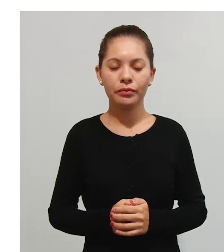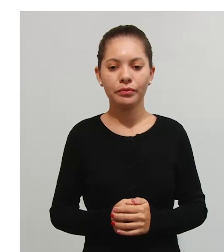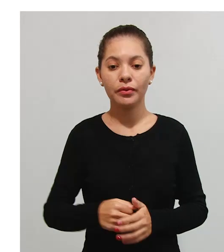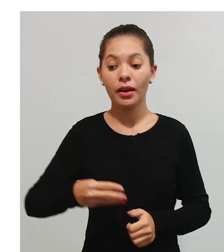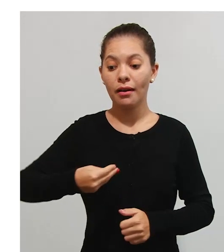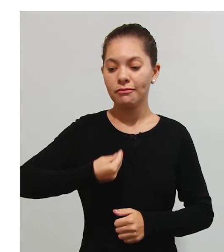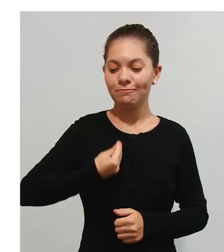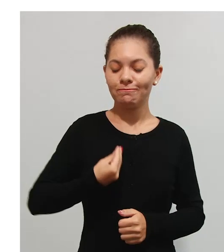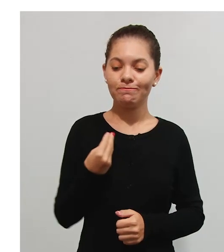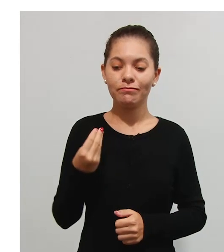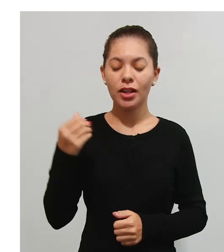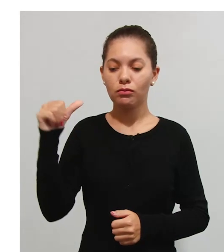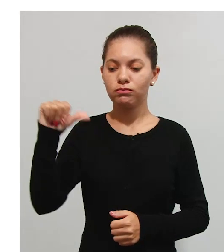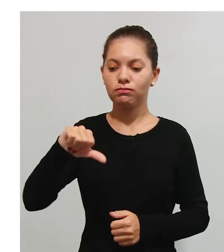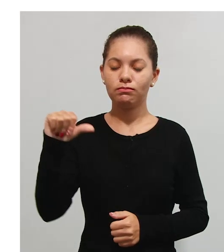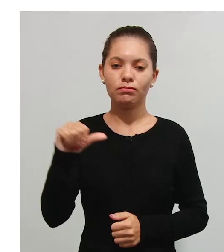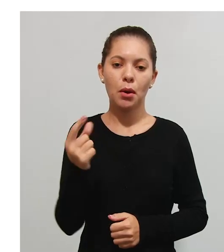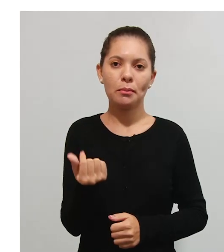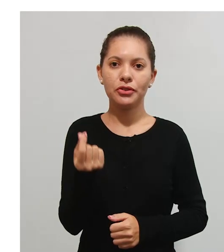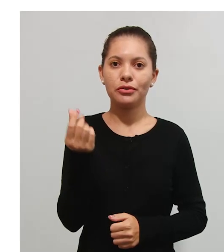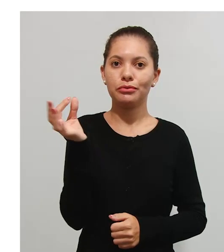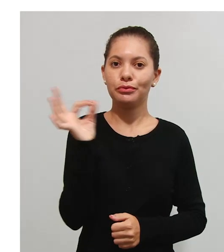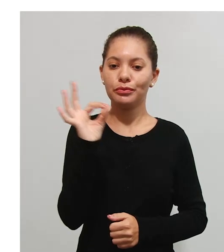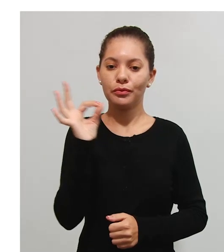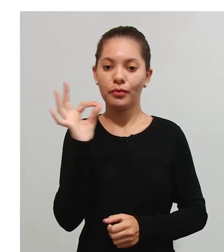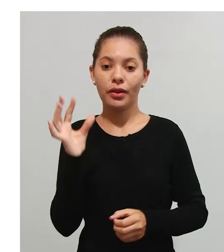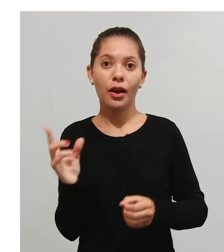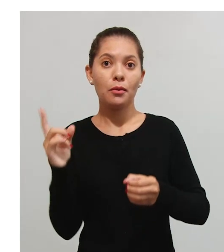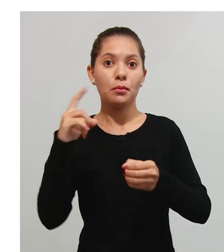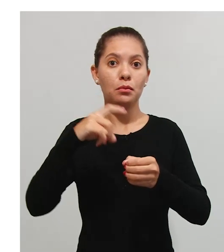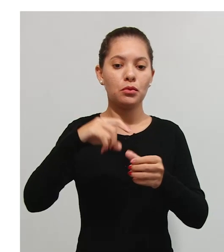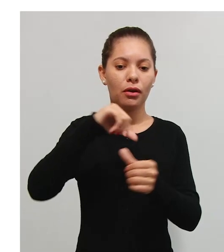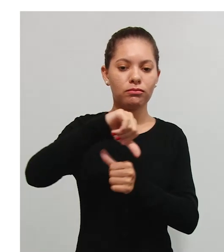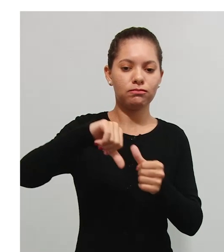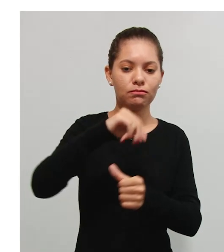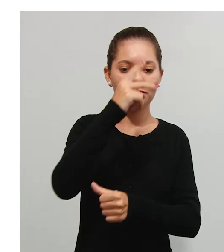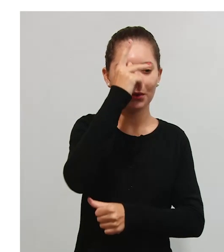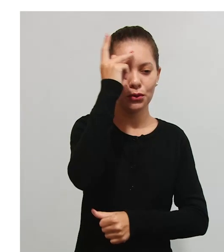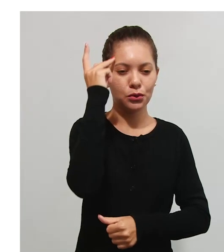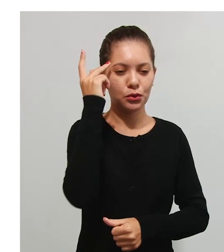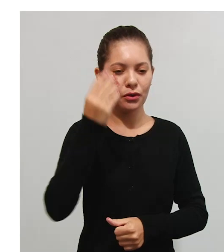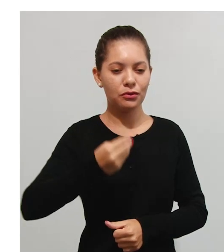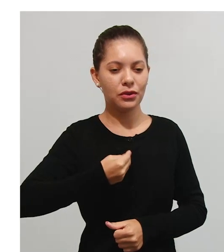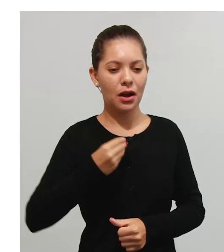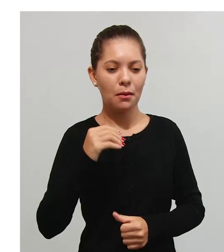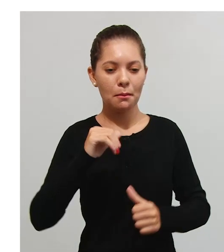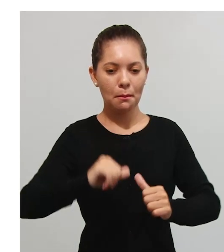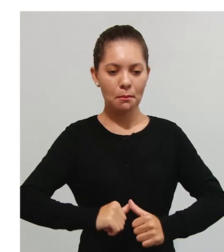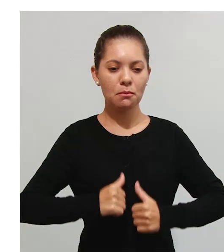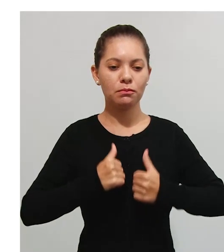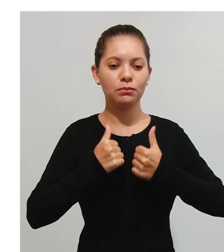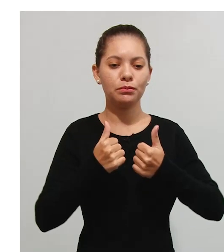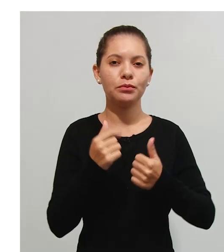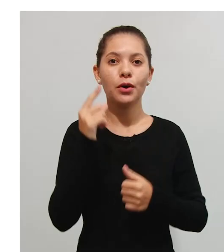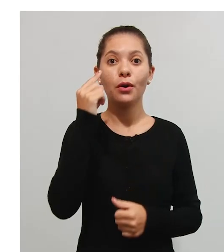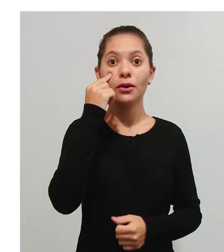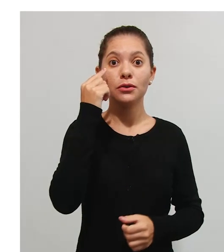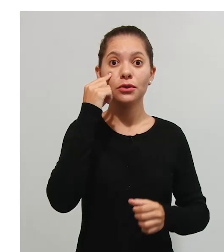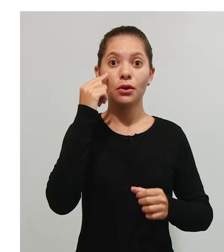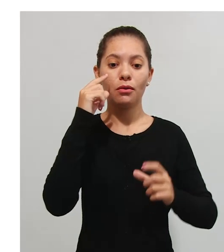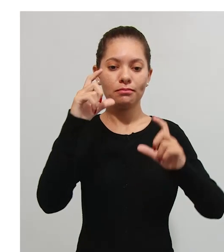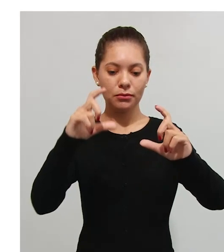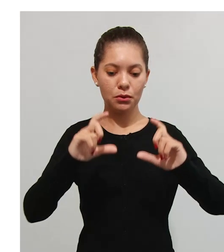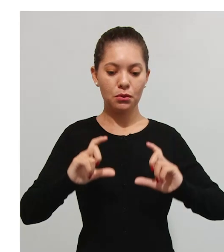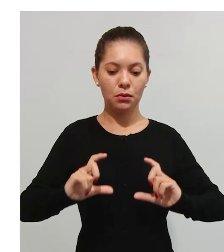extrema de pobreza, de necessidade e levar para uma outra condição, uma condição de uma qualidade de vida melhor. Olha só no